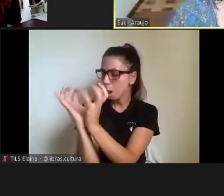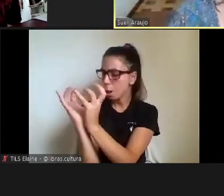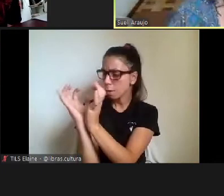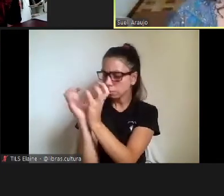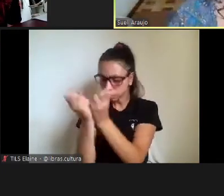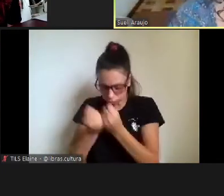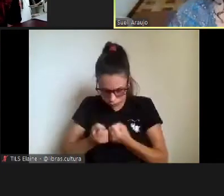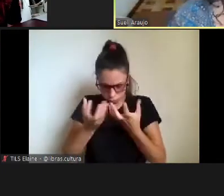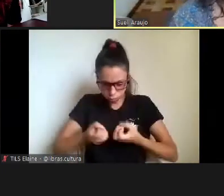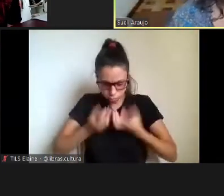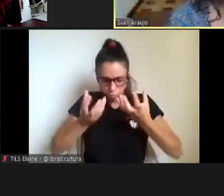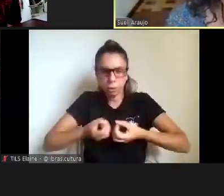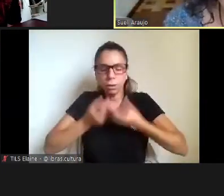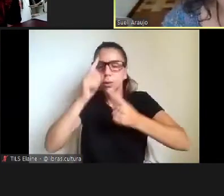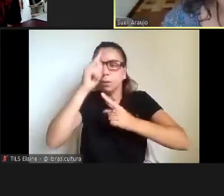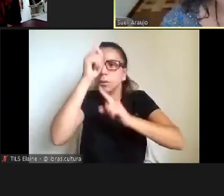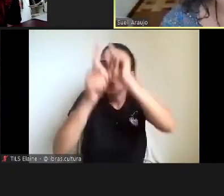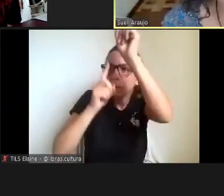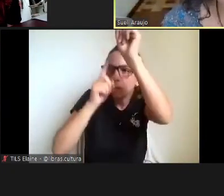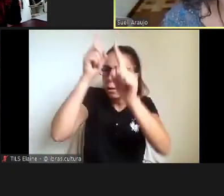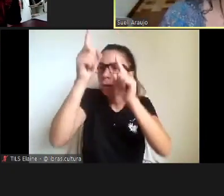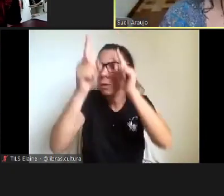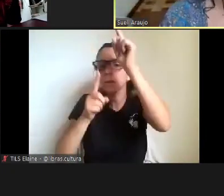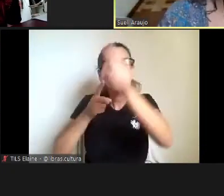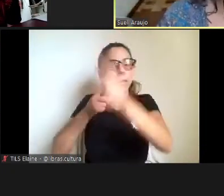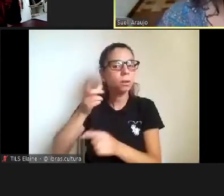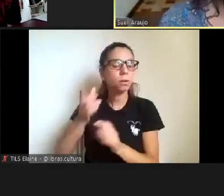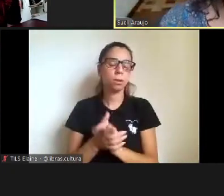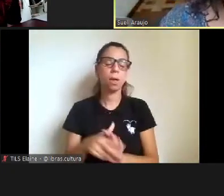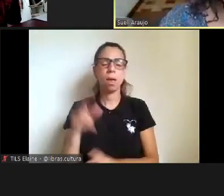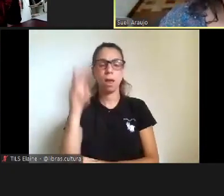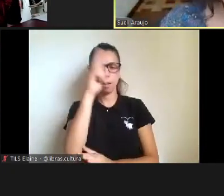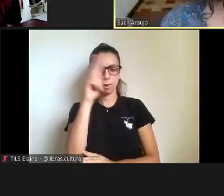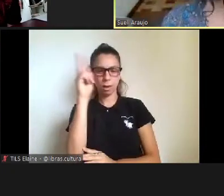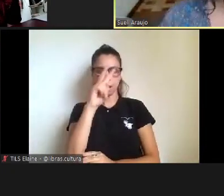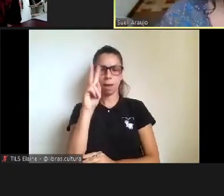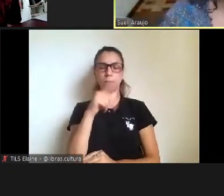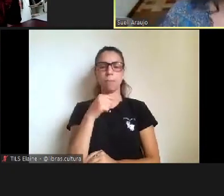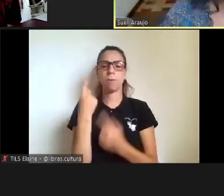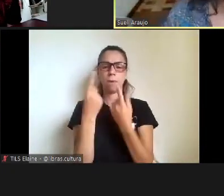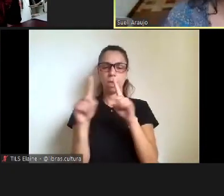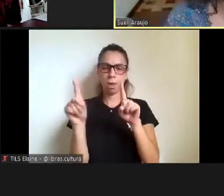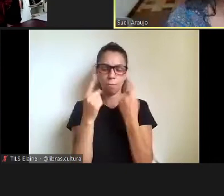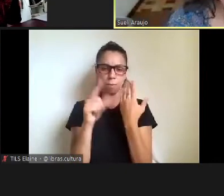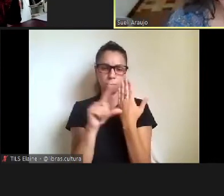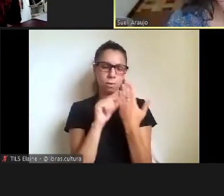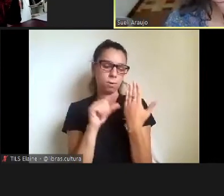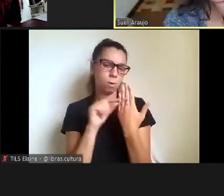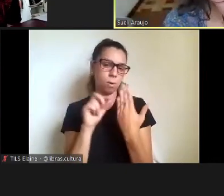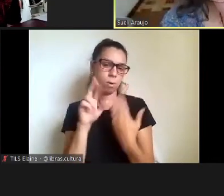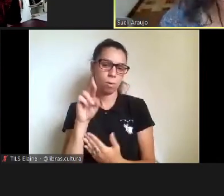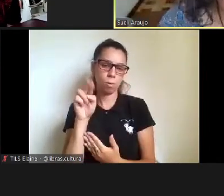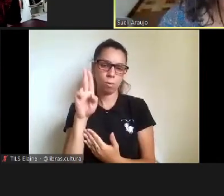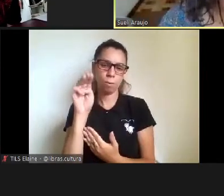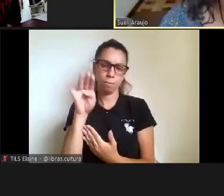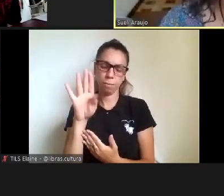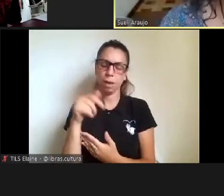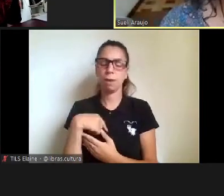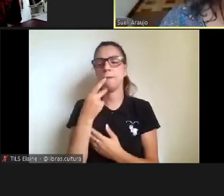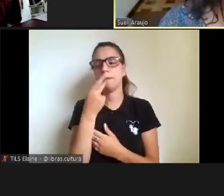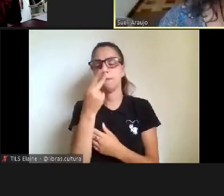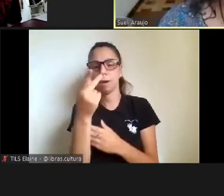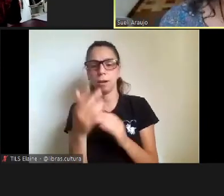se contenta e que resiste. Eu lembro da música cantada pelo Rubi enquanto eu escrevia. Ele diz: